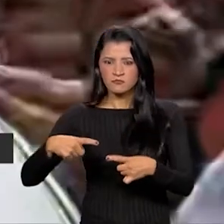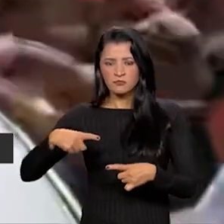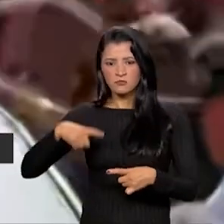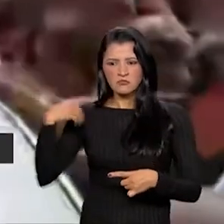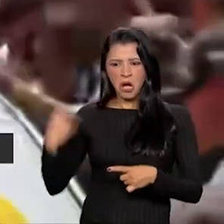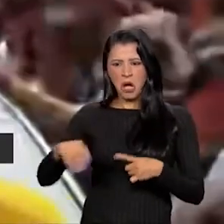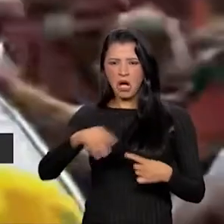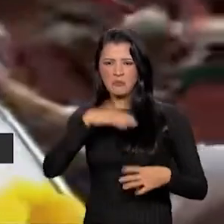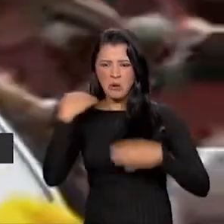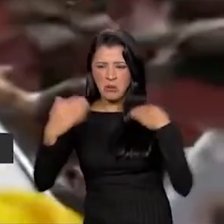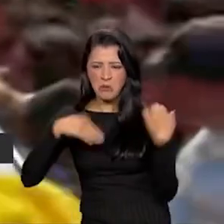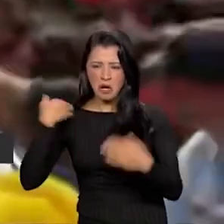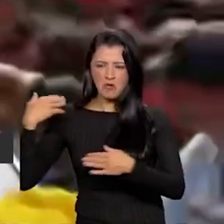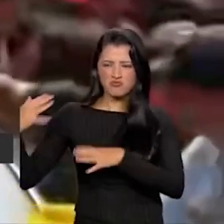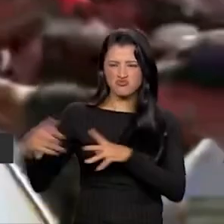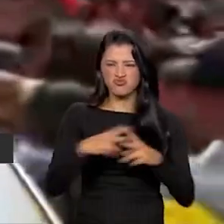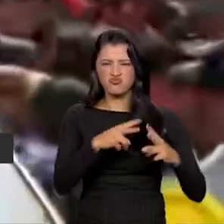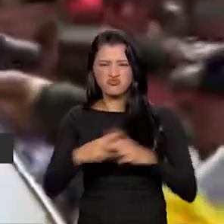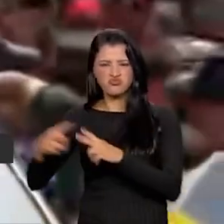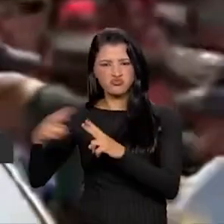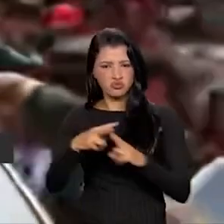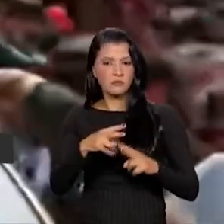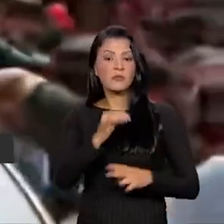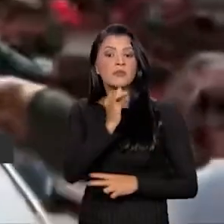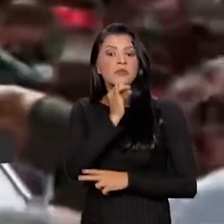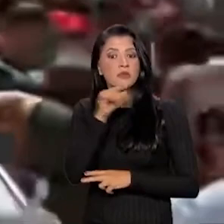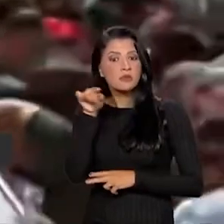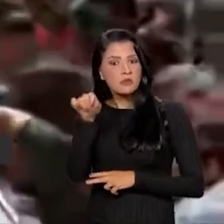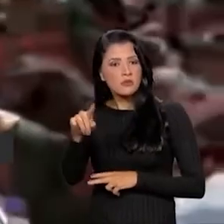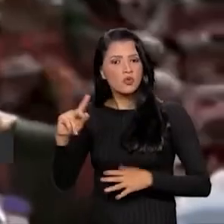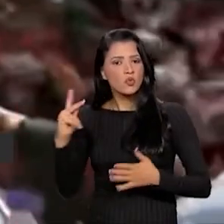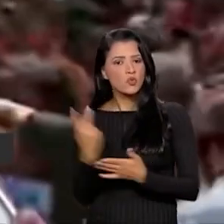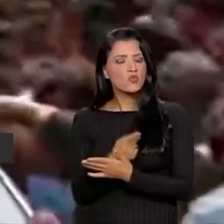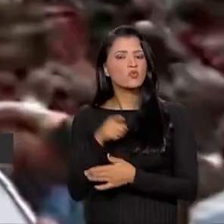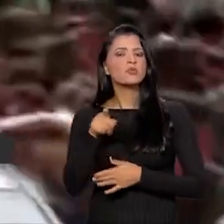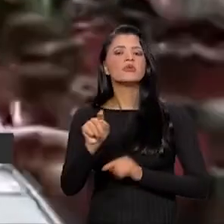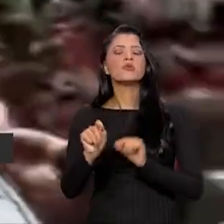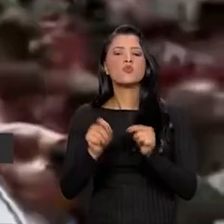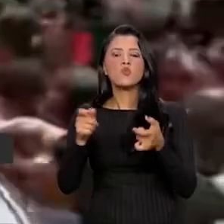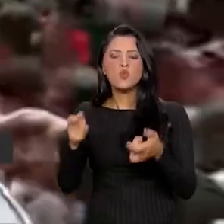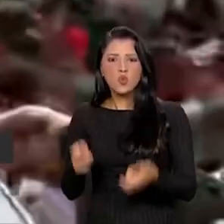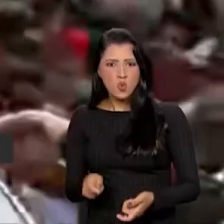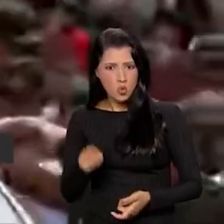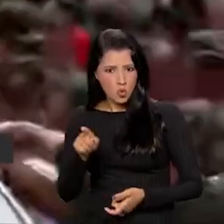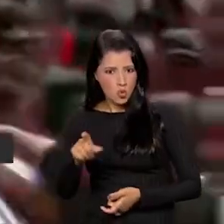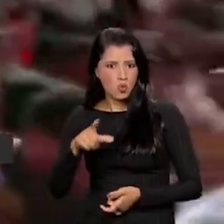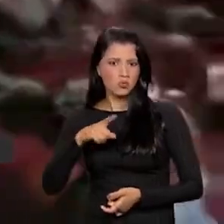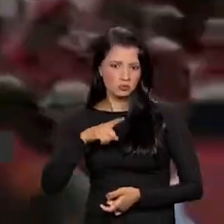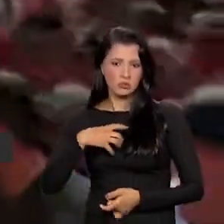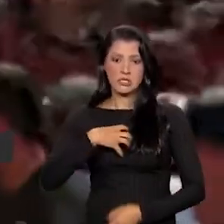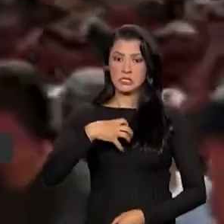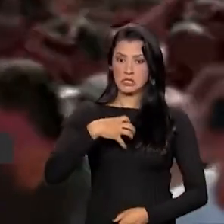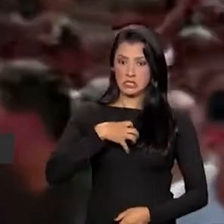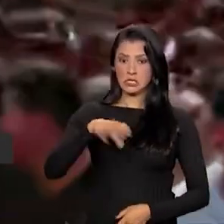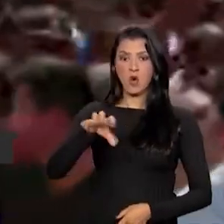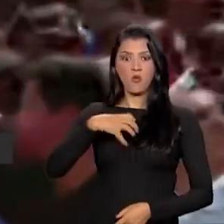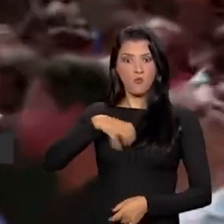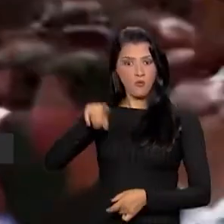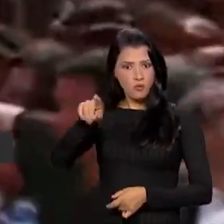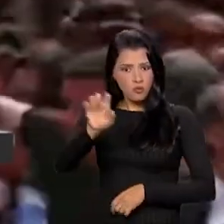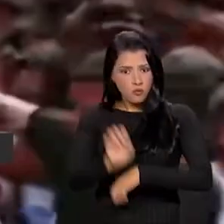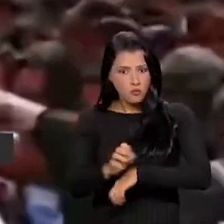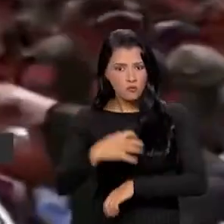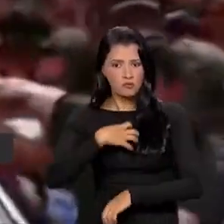sangrentas. Por exemplo, as guerras que aconteceram em Salvador, na Bahia,